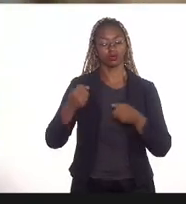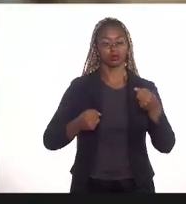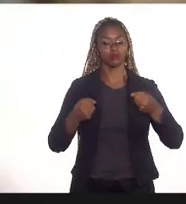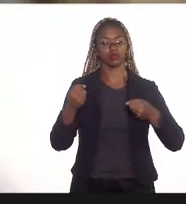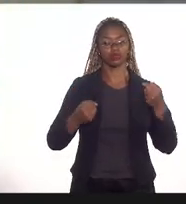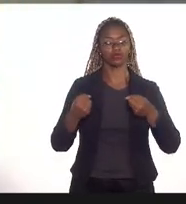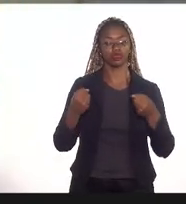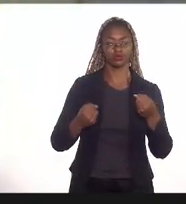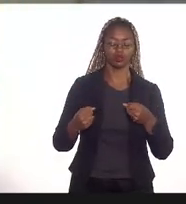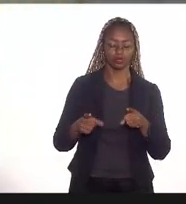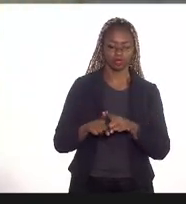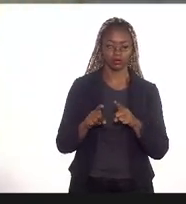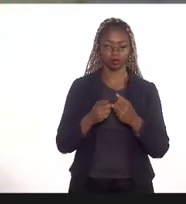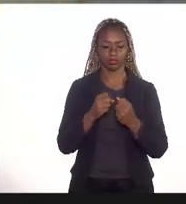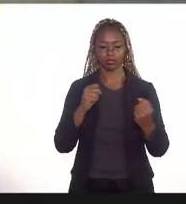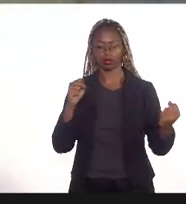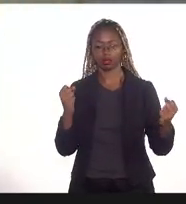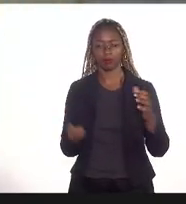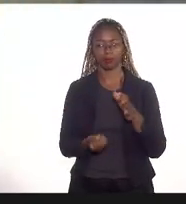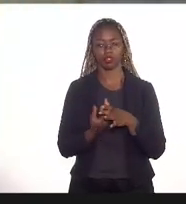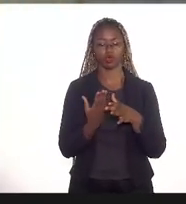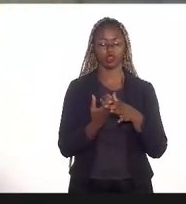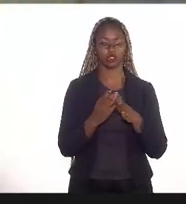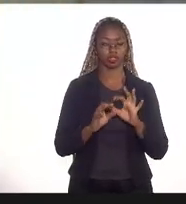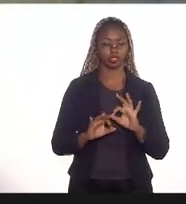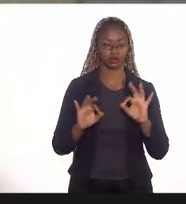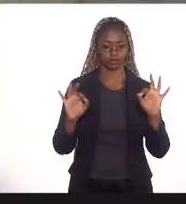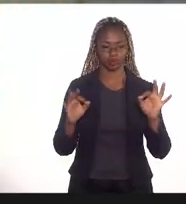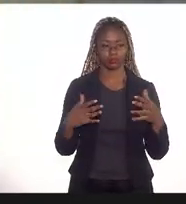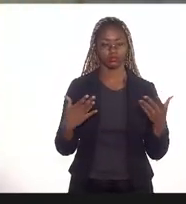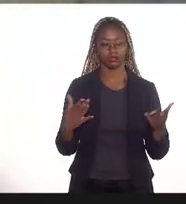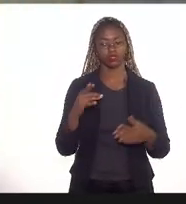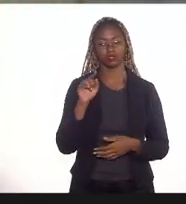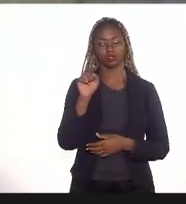imensa cadeia produtiva. Então, esse é um